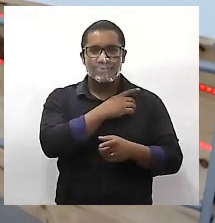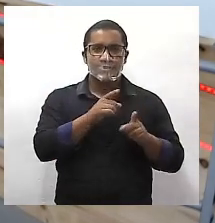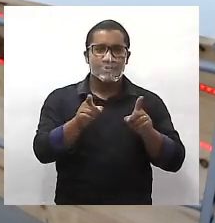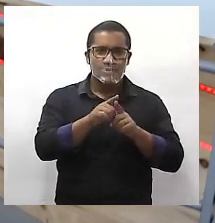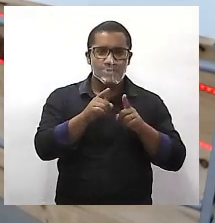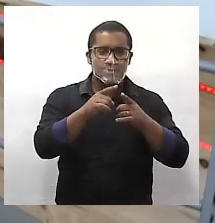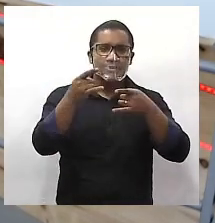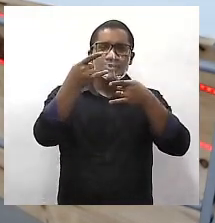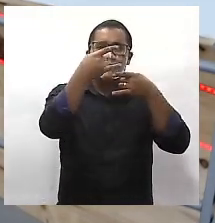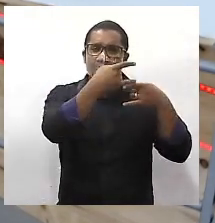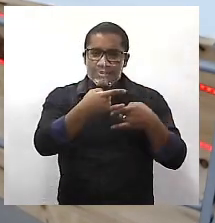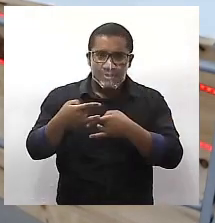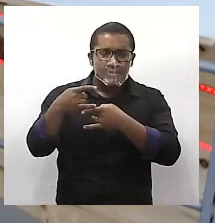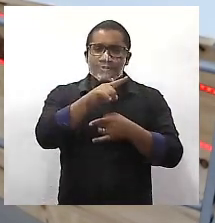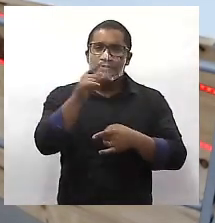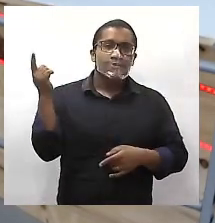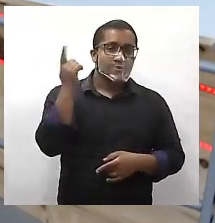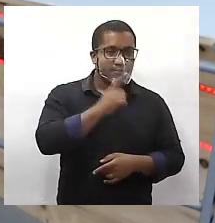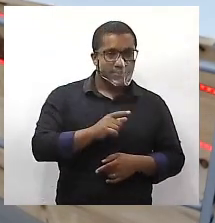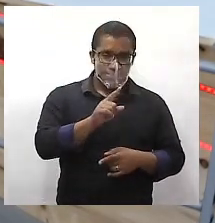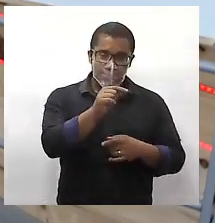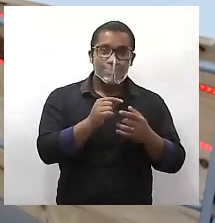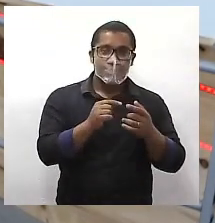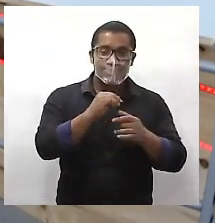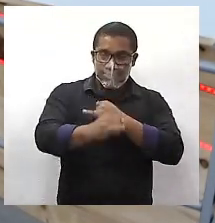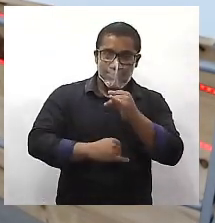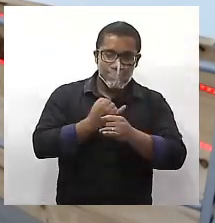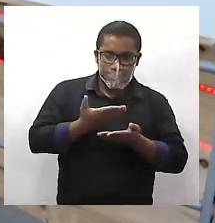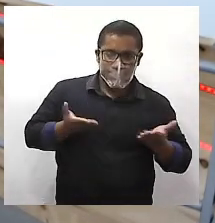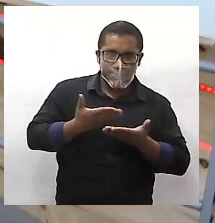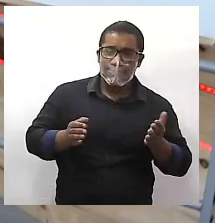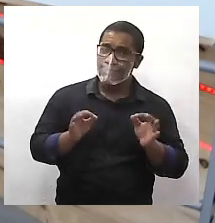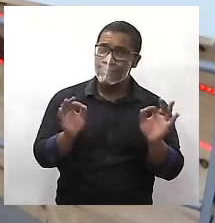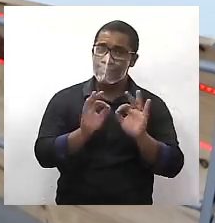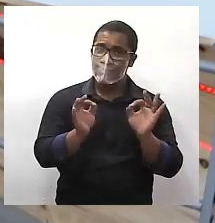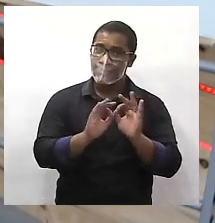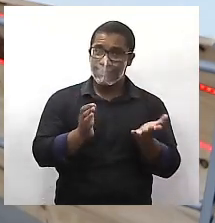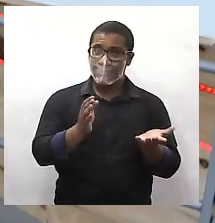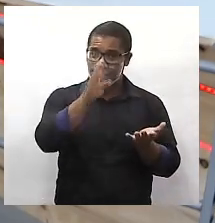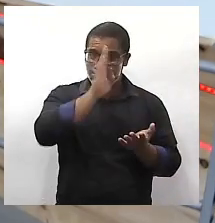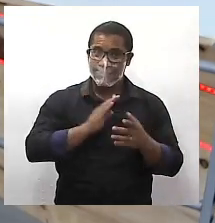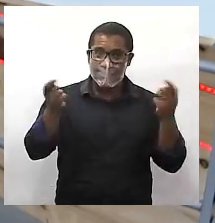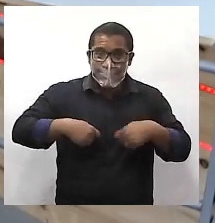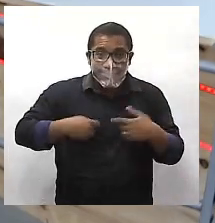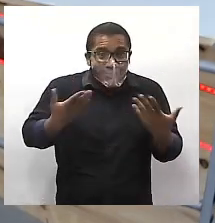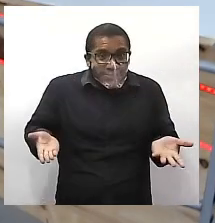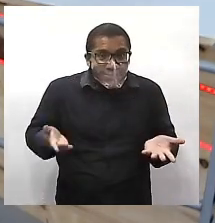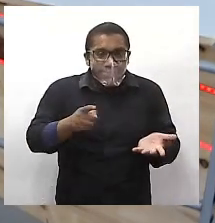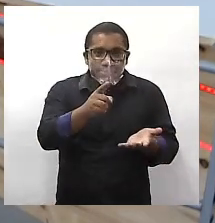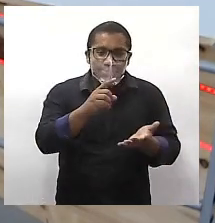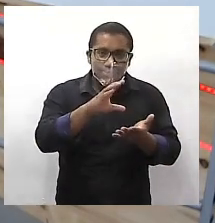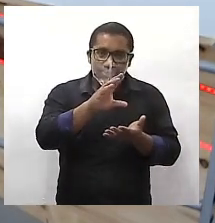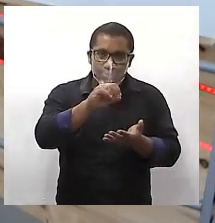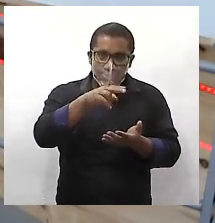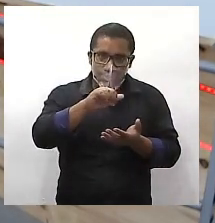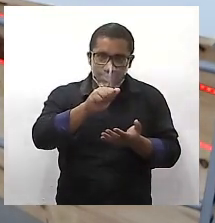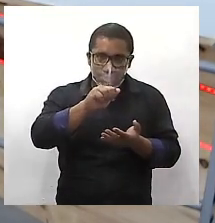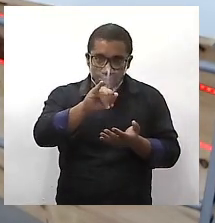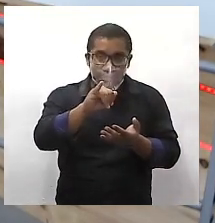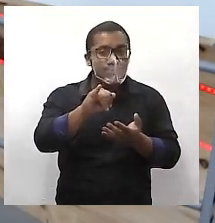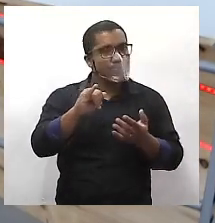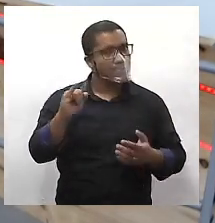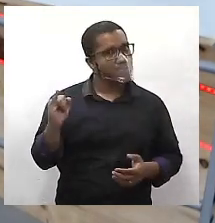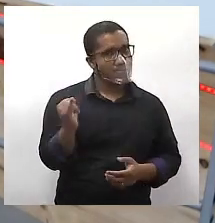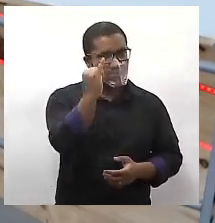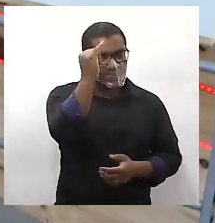lives você consegue assistir aqui ao vivo, sem gastar um dado da tua internet. Lembra que o Conecta Aí vai ser uma ótima ferramenta para você, terceiranista, nesse